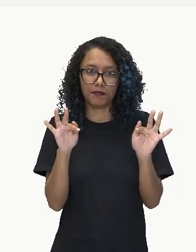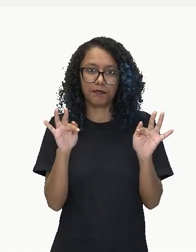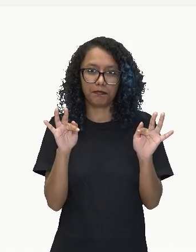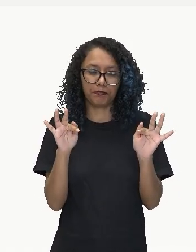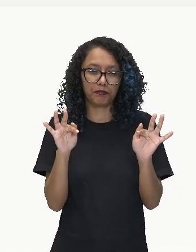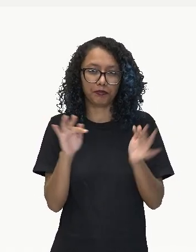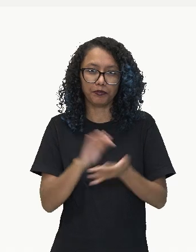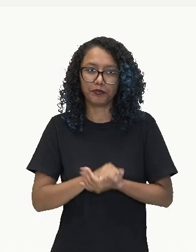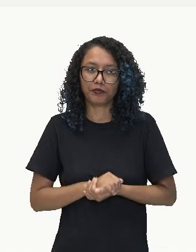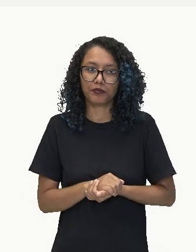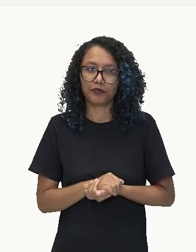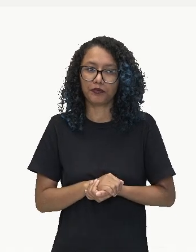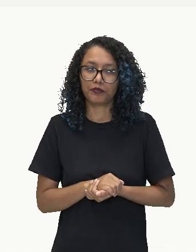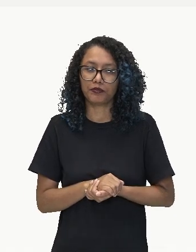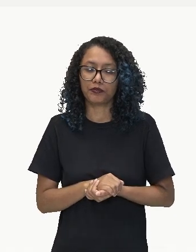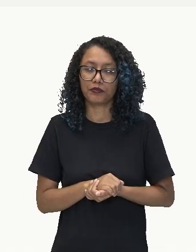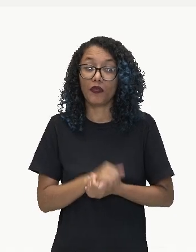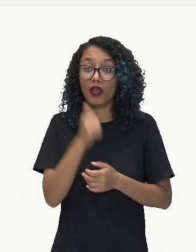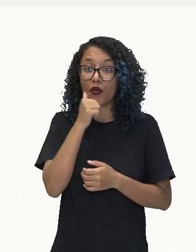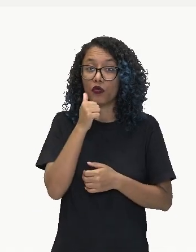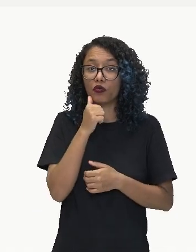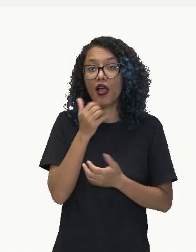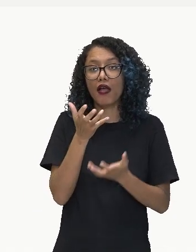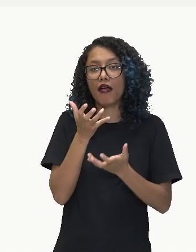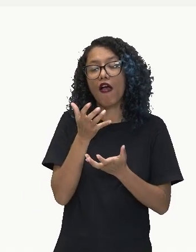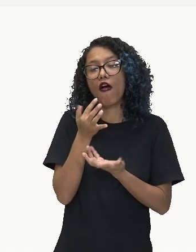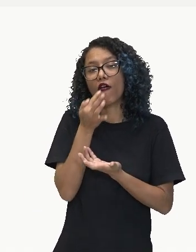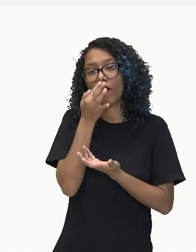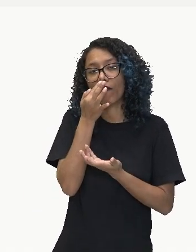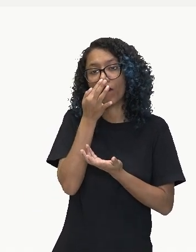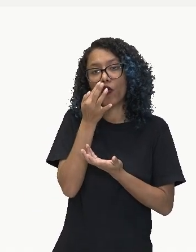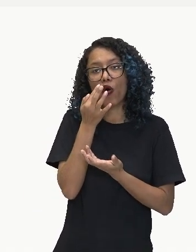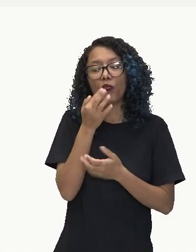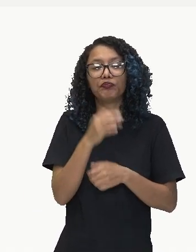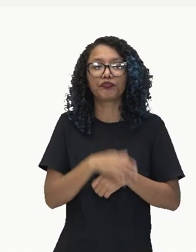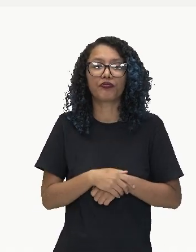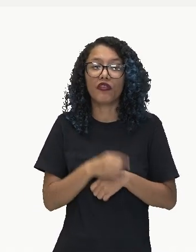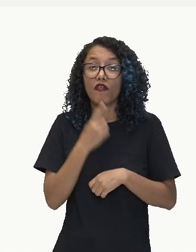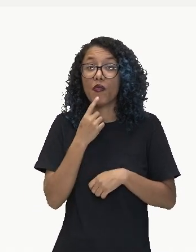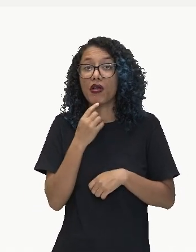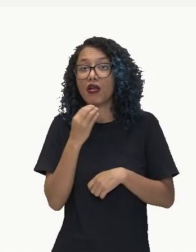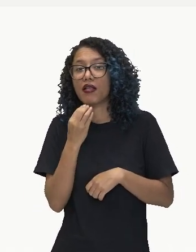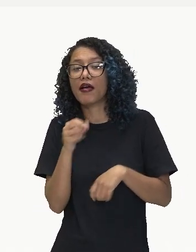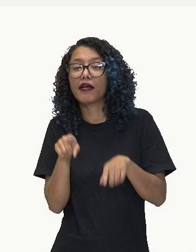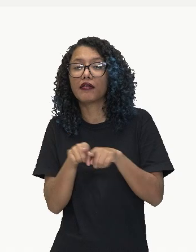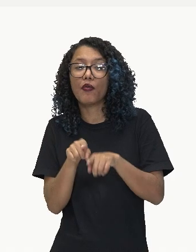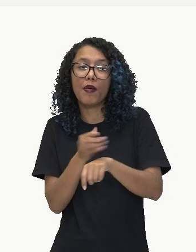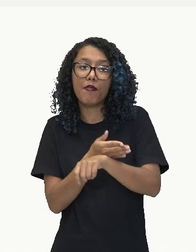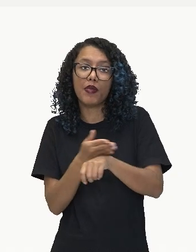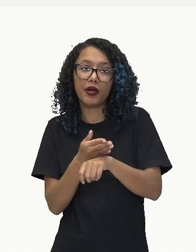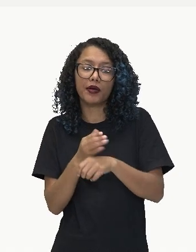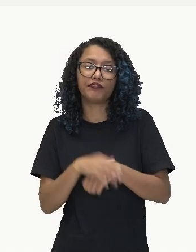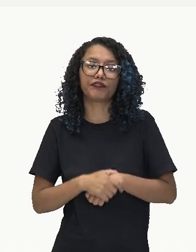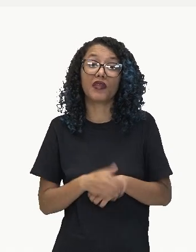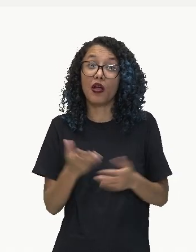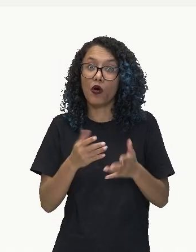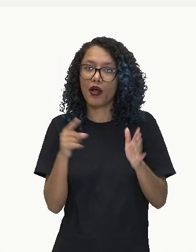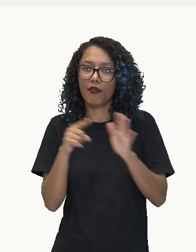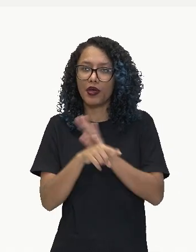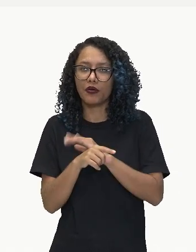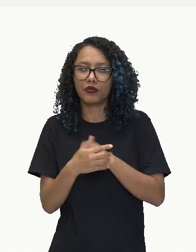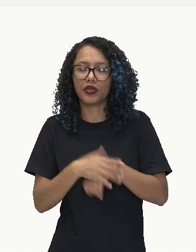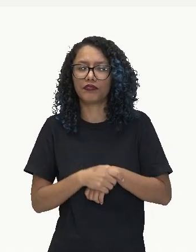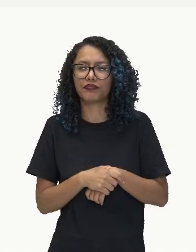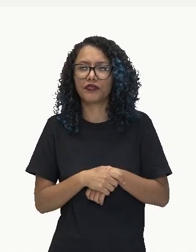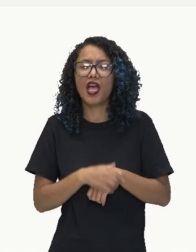querem flores rojas e blancas. Olha a pergunta. Vamos fazer a pergunta. Que querem las señoras? Essa pergunta nós